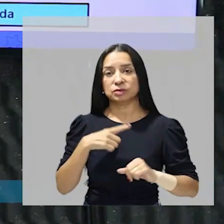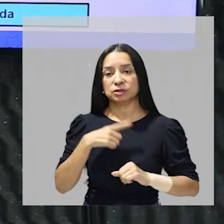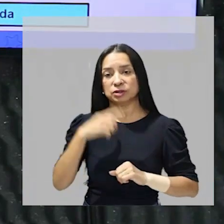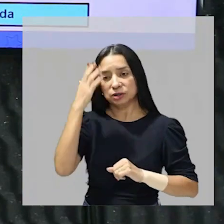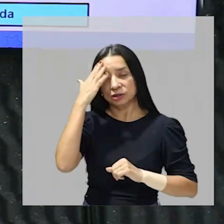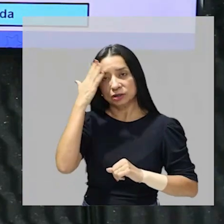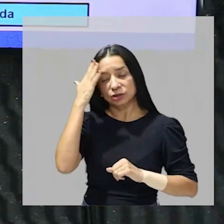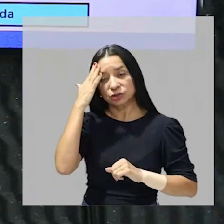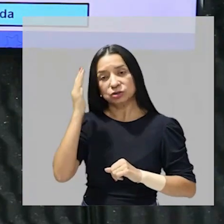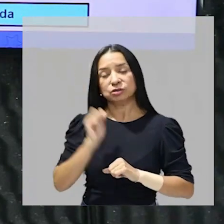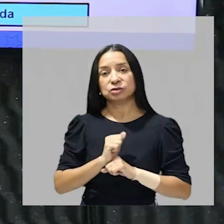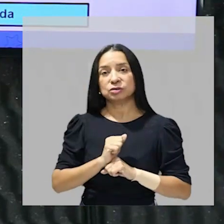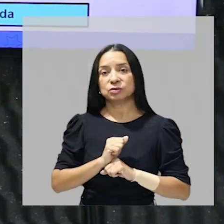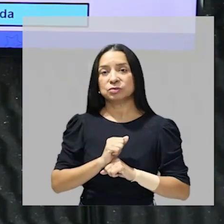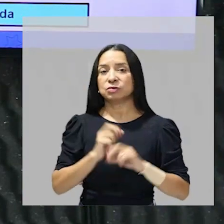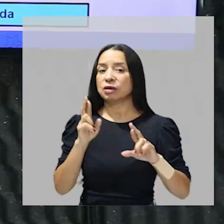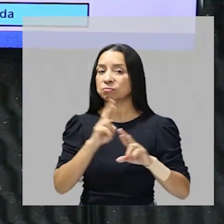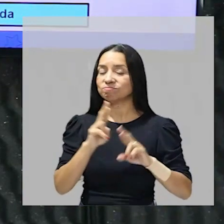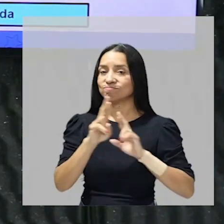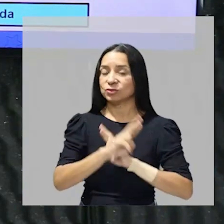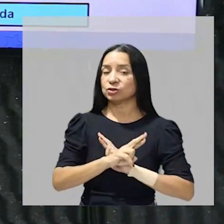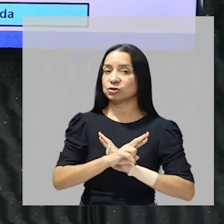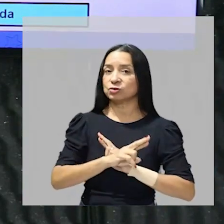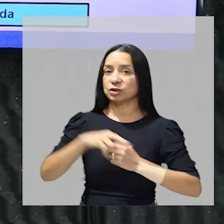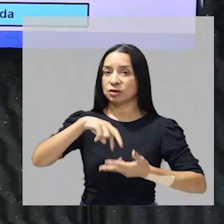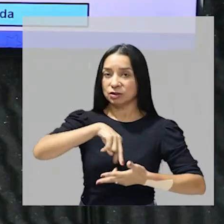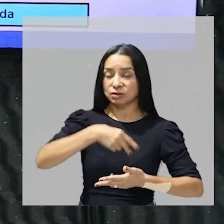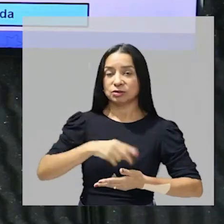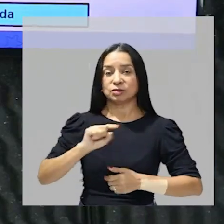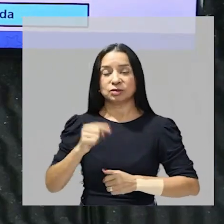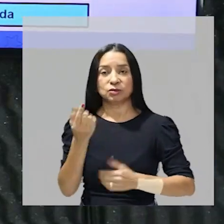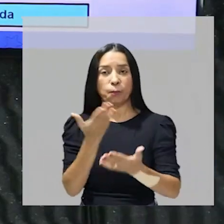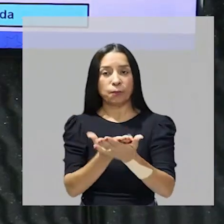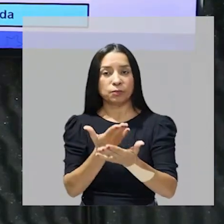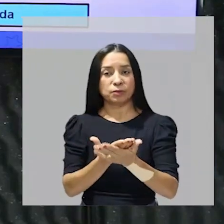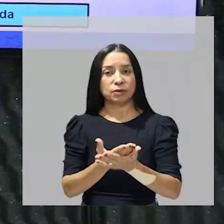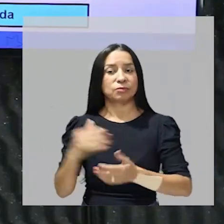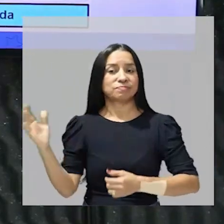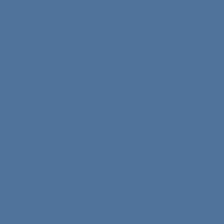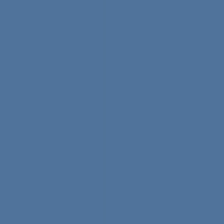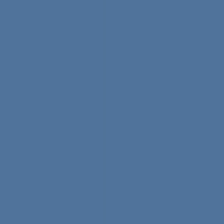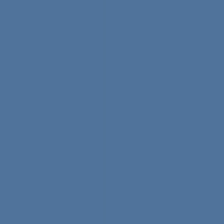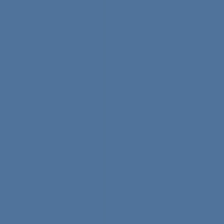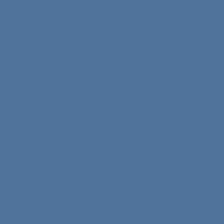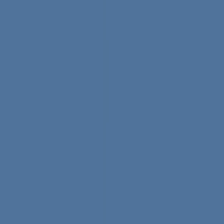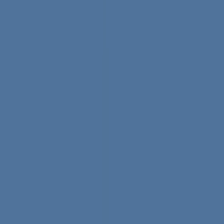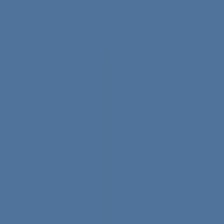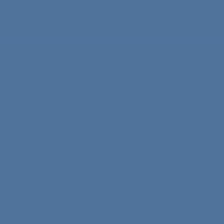entendido, compreendido aí um pouquinho sobre a ginástica. Até a nossa próxima aula. Vamos para cima, hein?